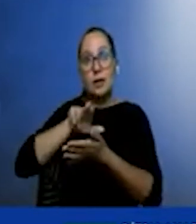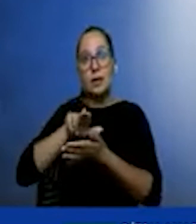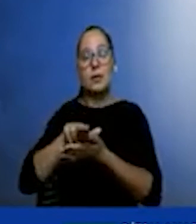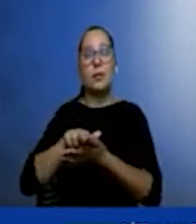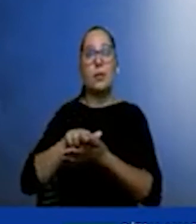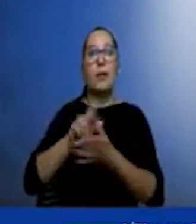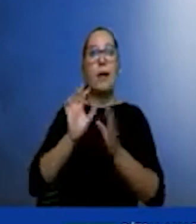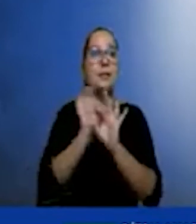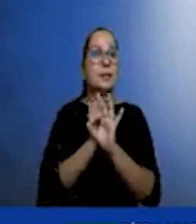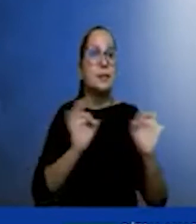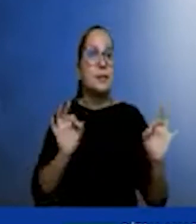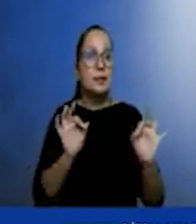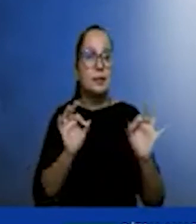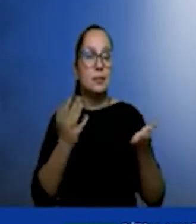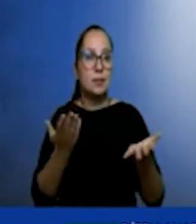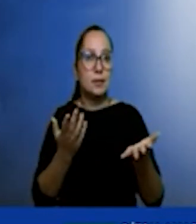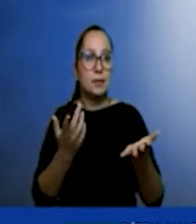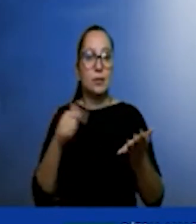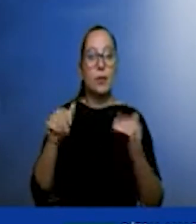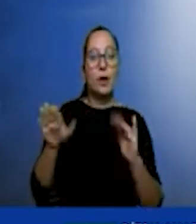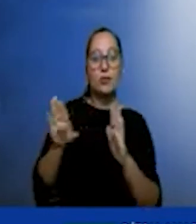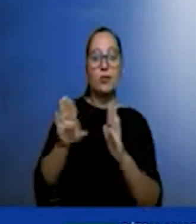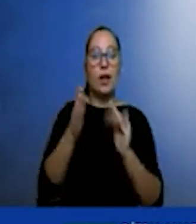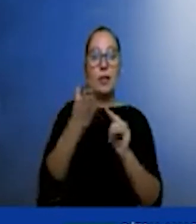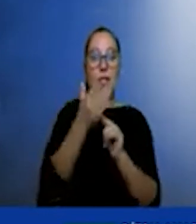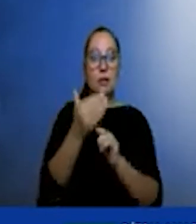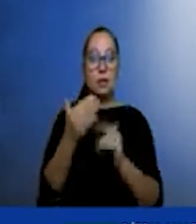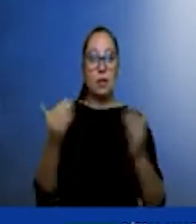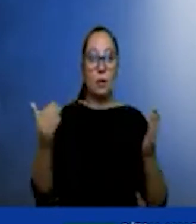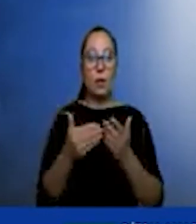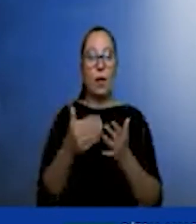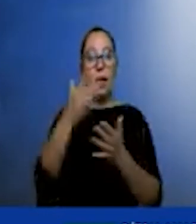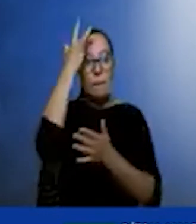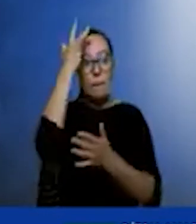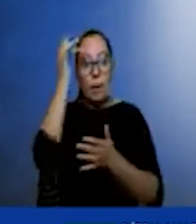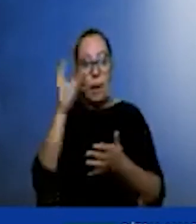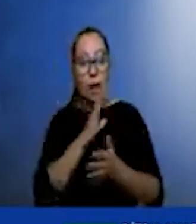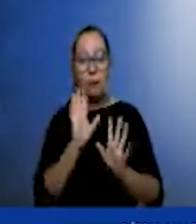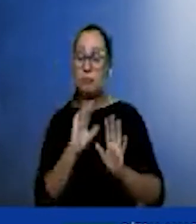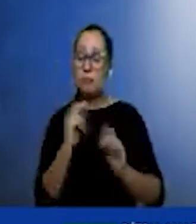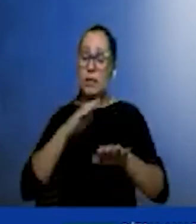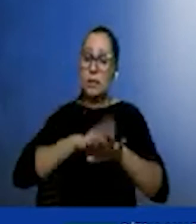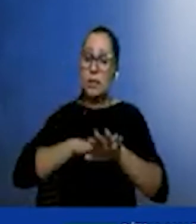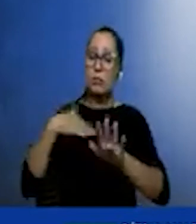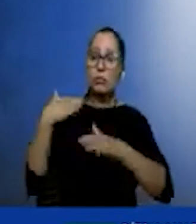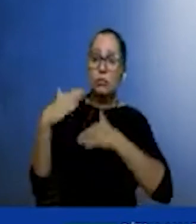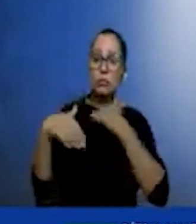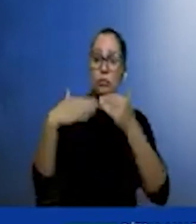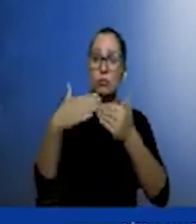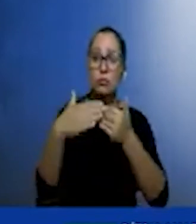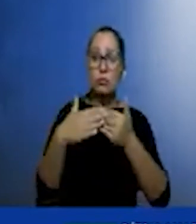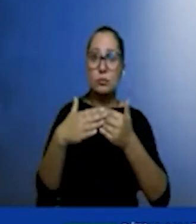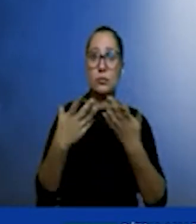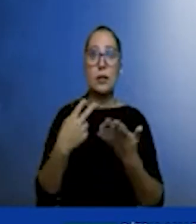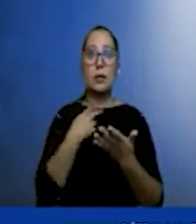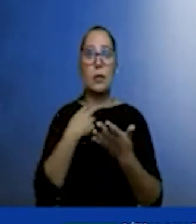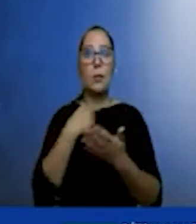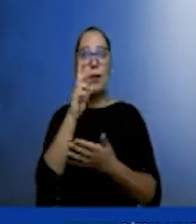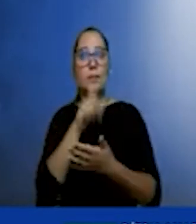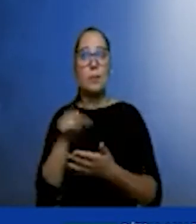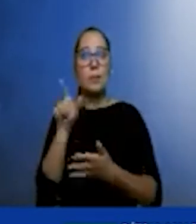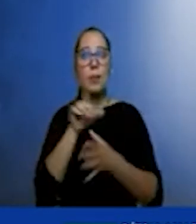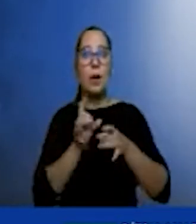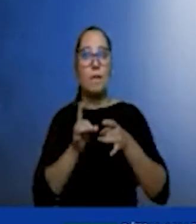Ninguém vai chegar nessas tecnologias de hoje para amanhã. A gente precisa de tempo para chegar lá. Enquanto isso, não podem proibir a venda de